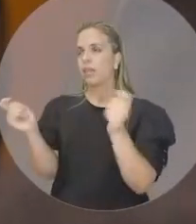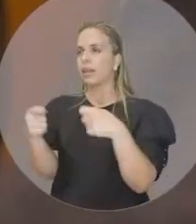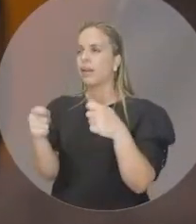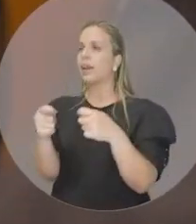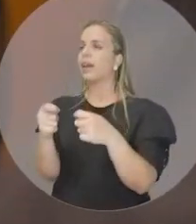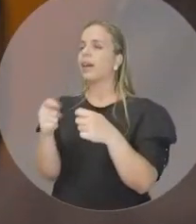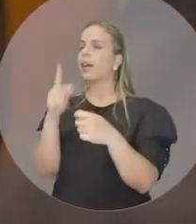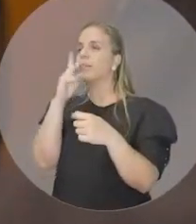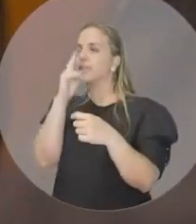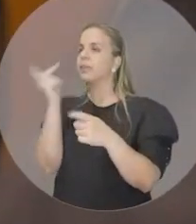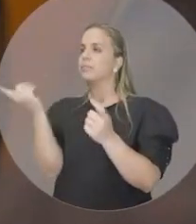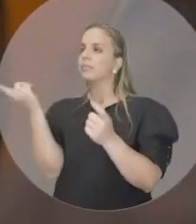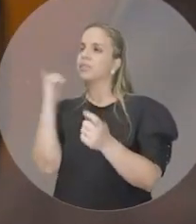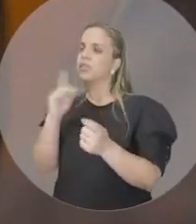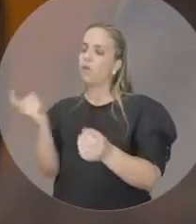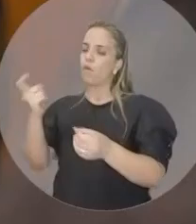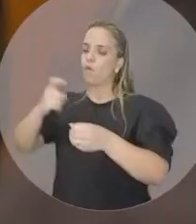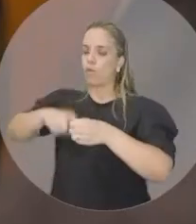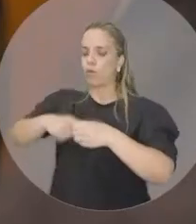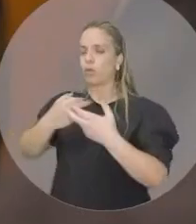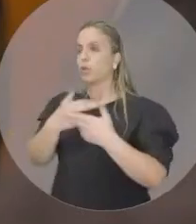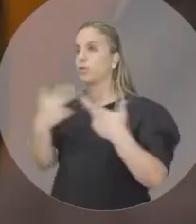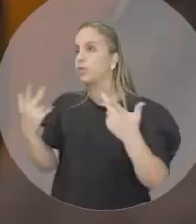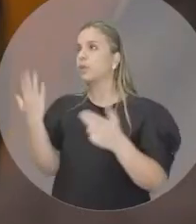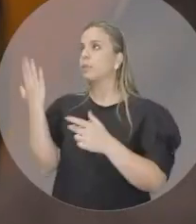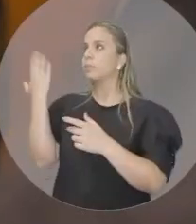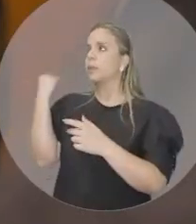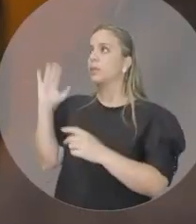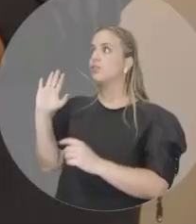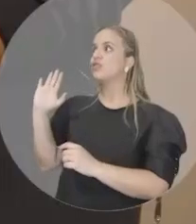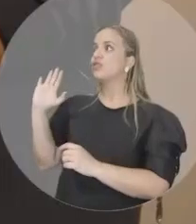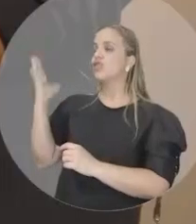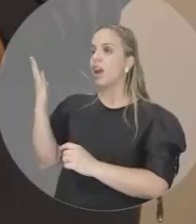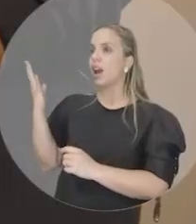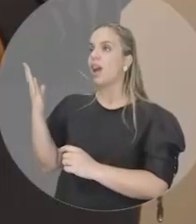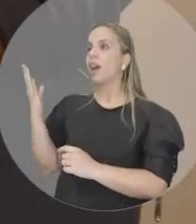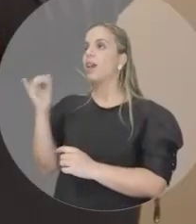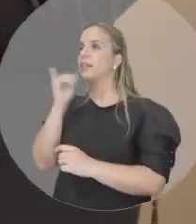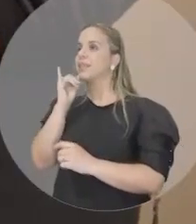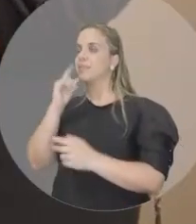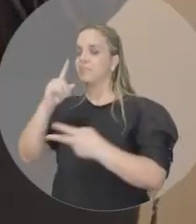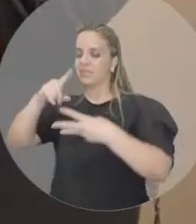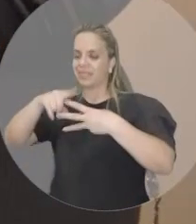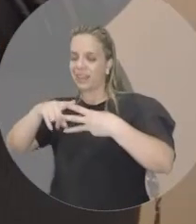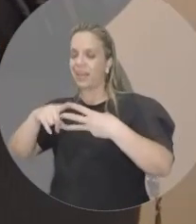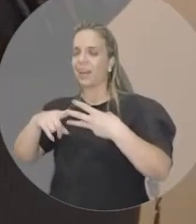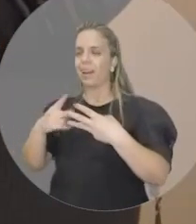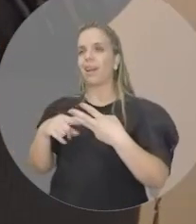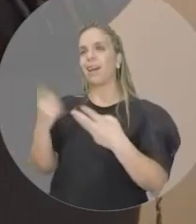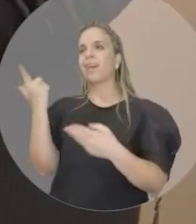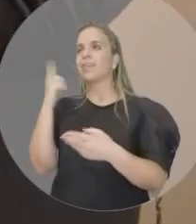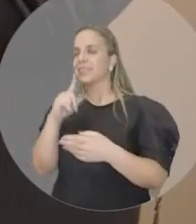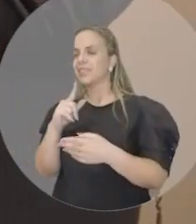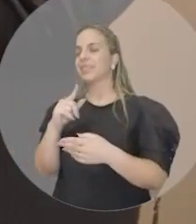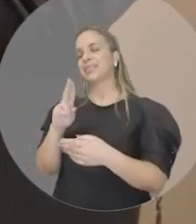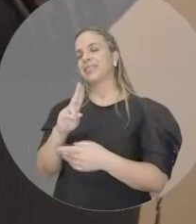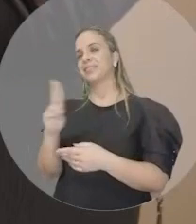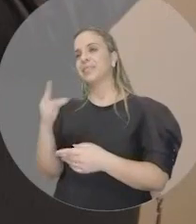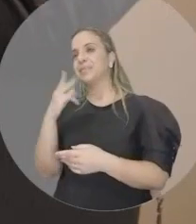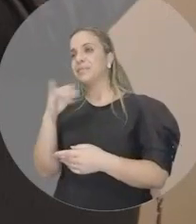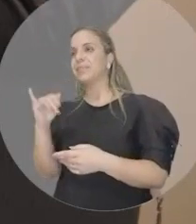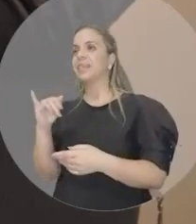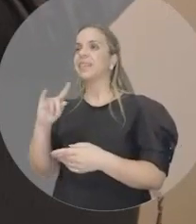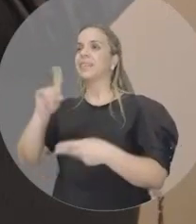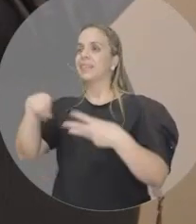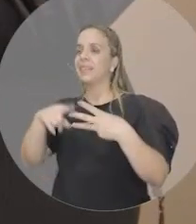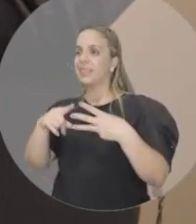uma retomada de algo que já tinha acontecido. Então, a primeira parte é muito em nome do pai, a